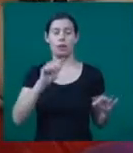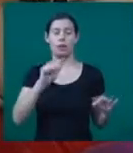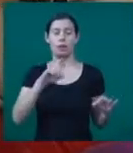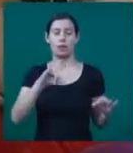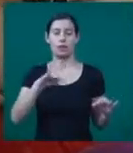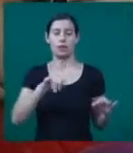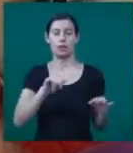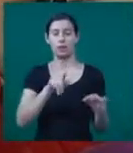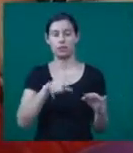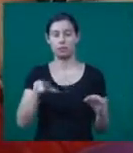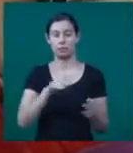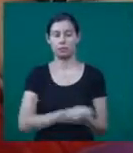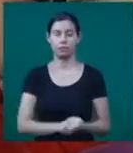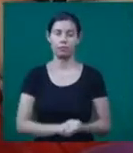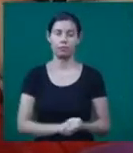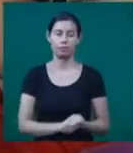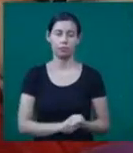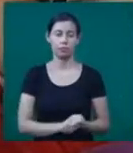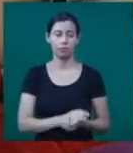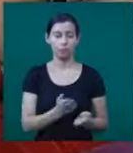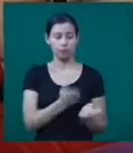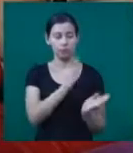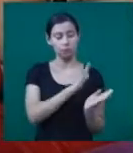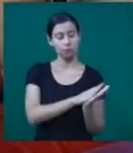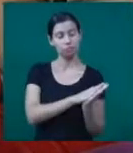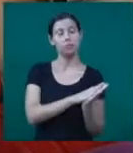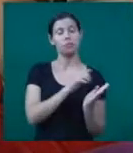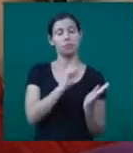fica praticamente zerado, né?